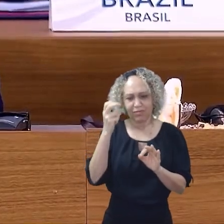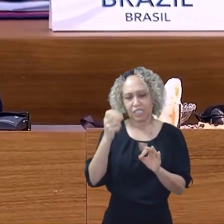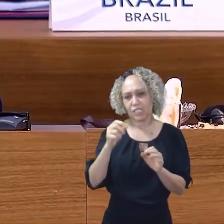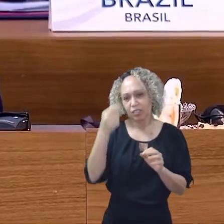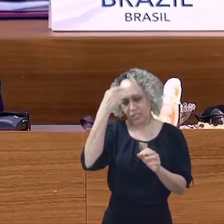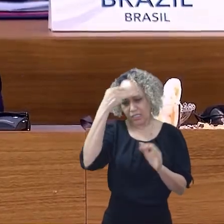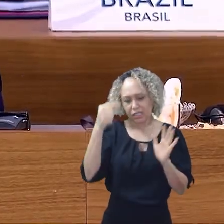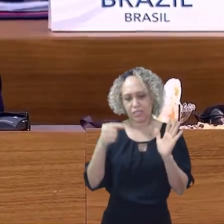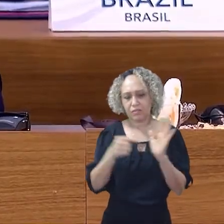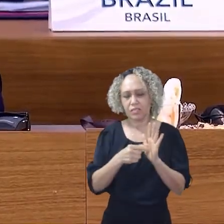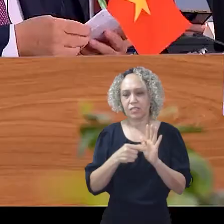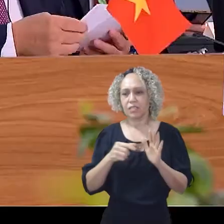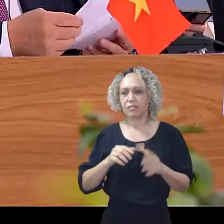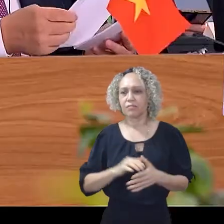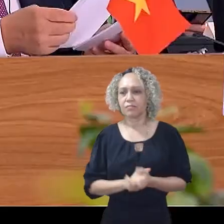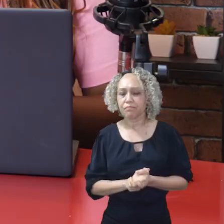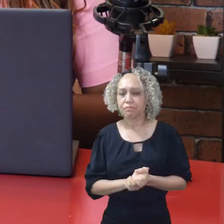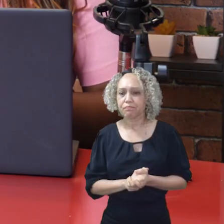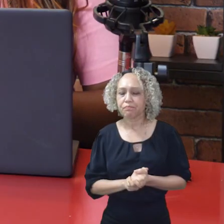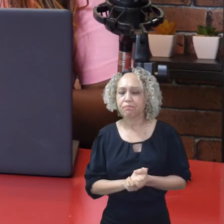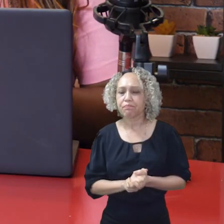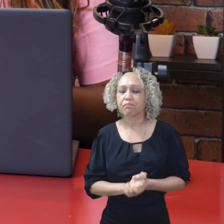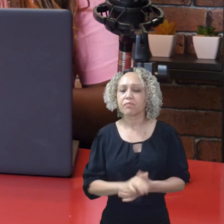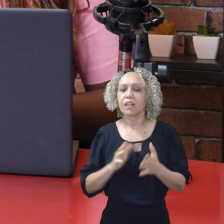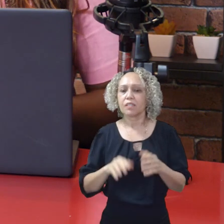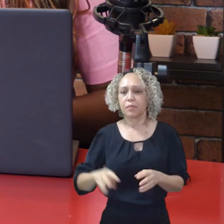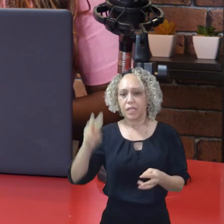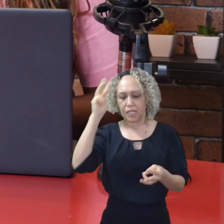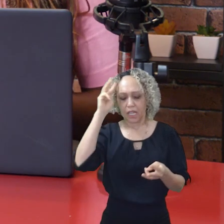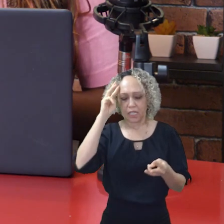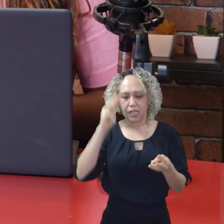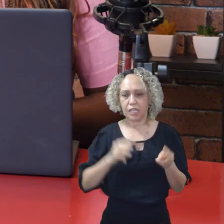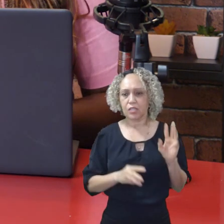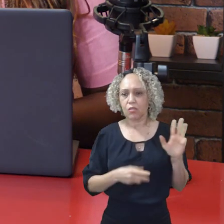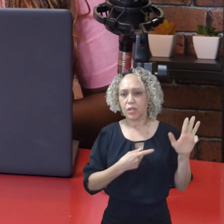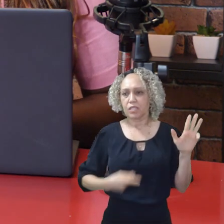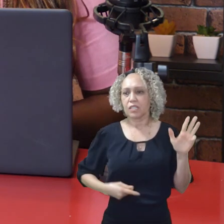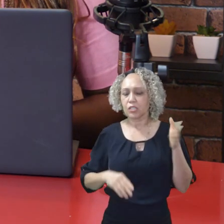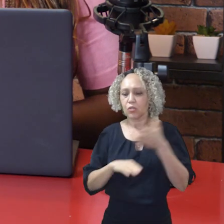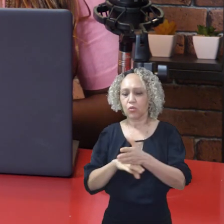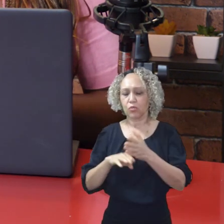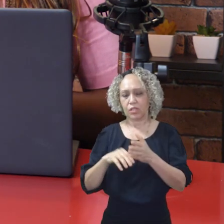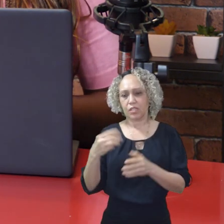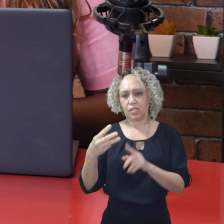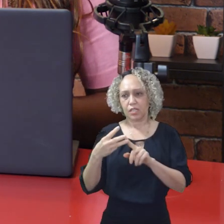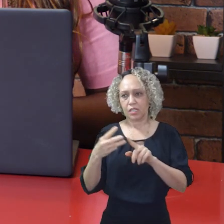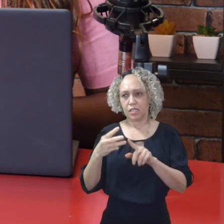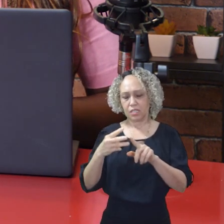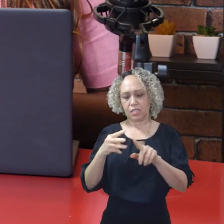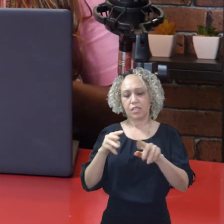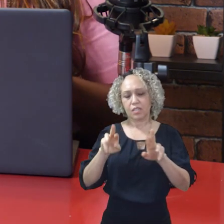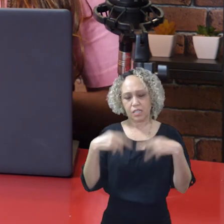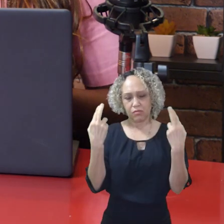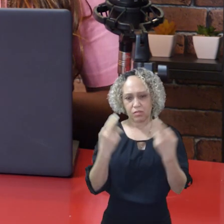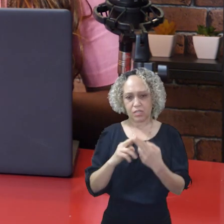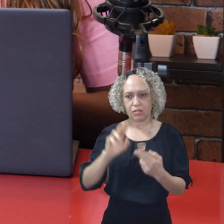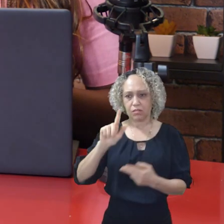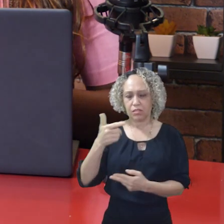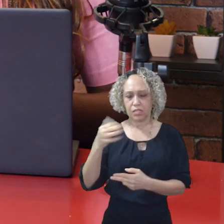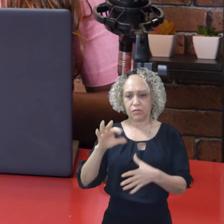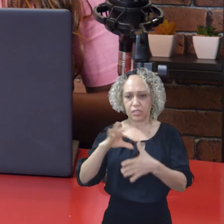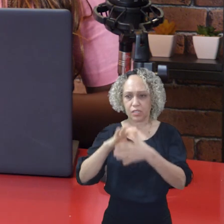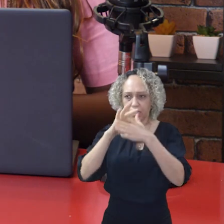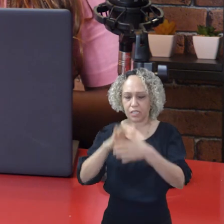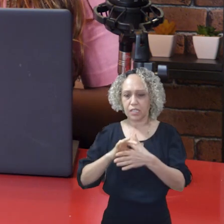da inteligência artificial. Na terça, o presidente Lula participou da terceira sessão da reunião de líderes